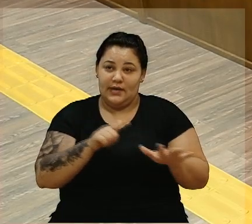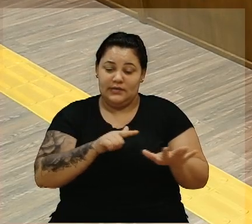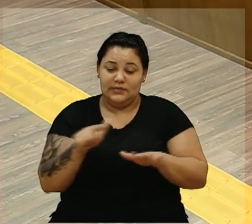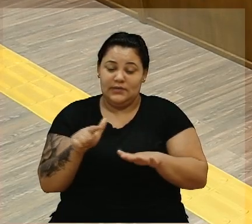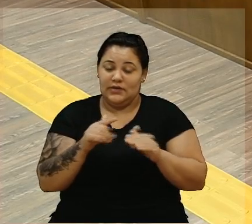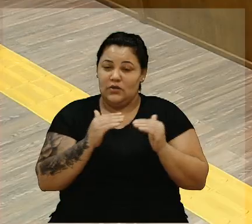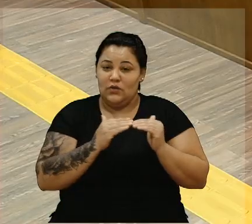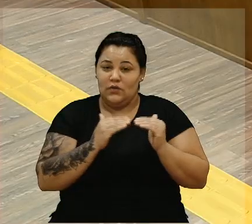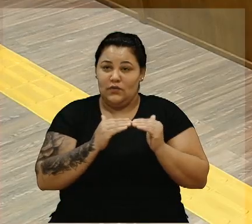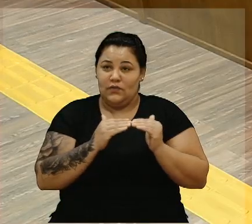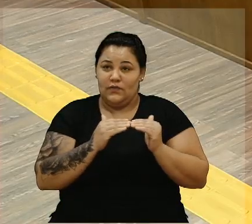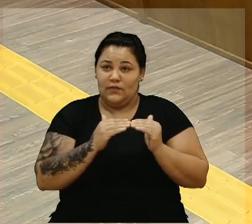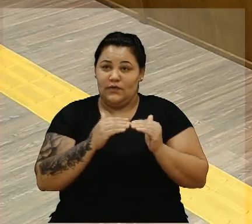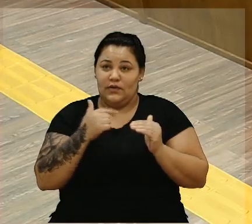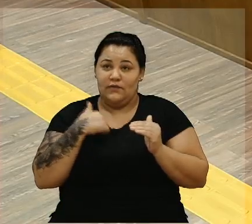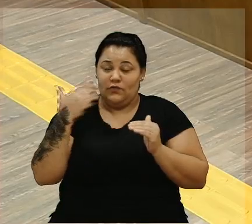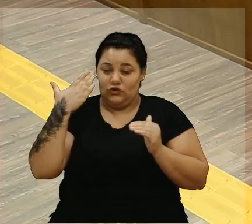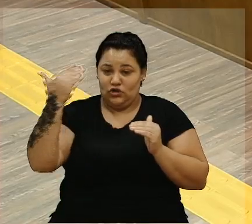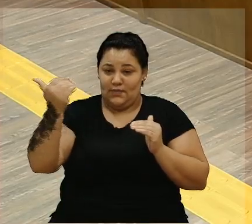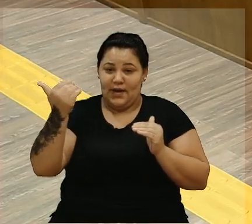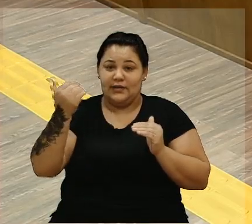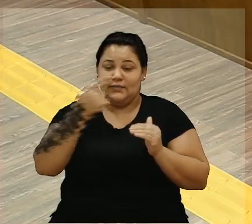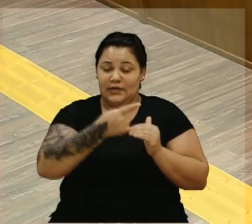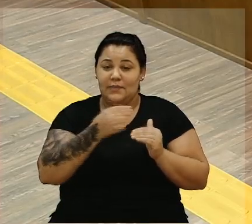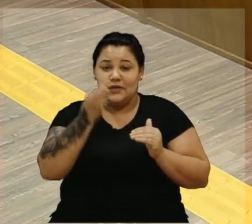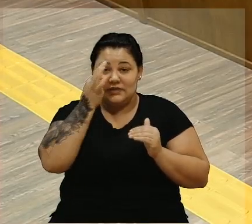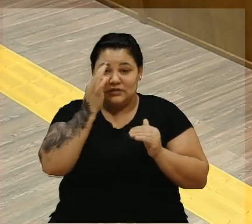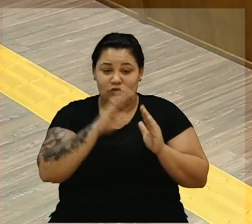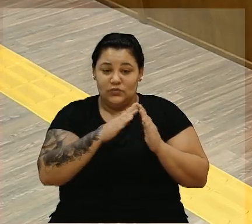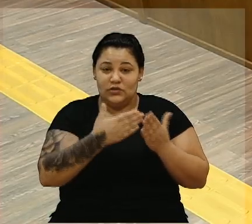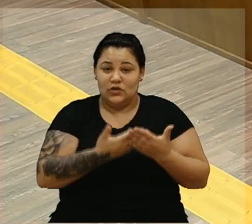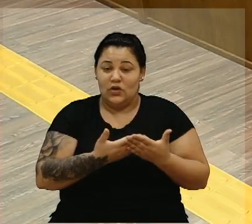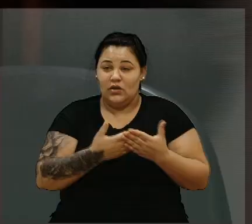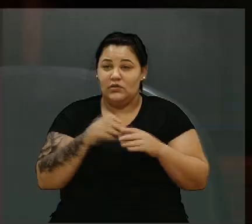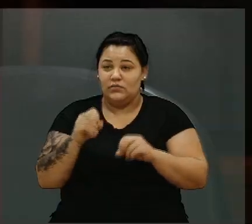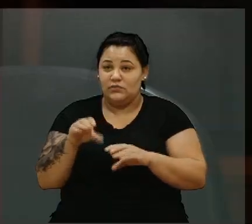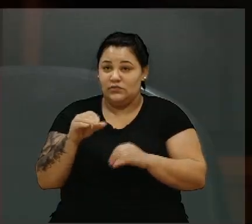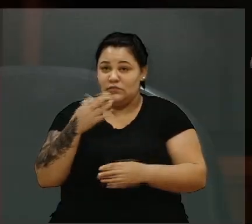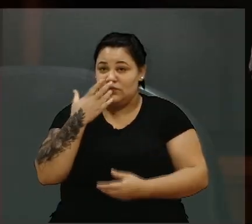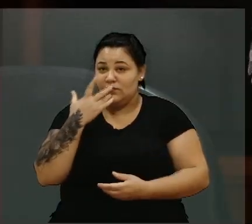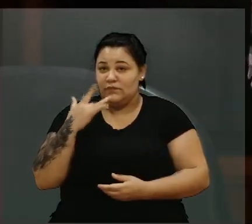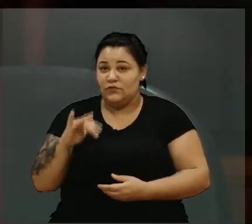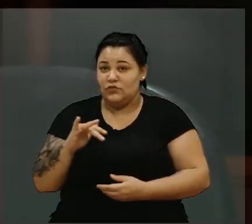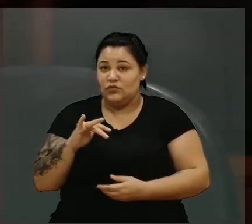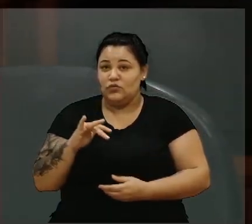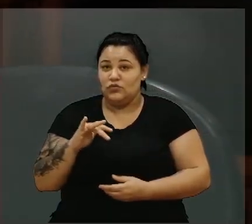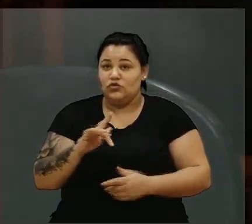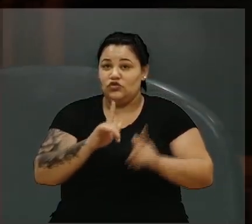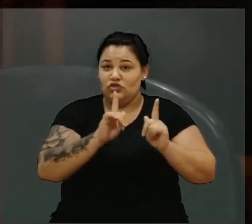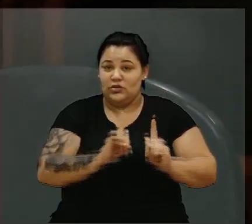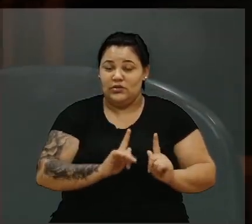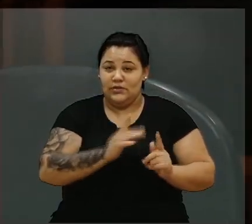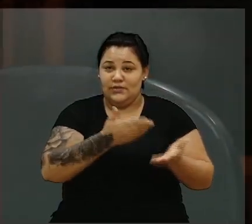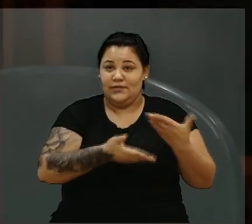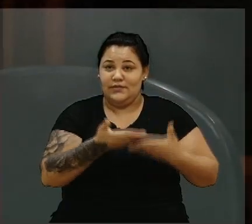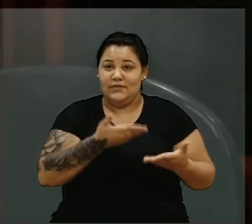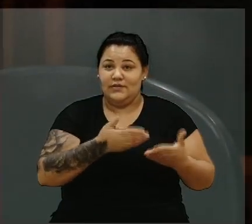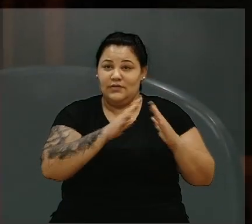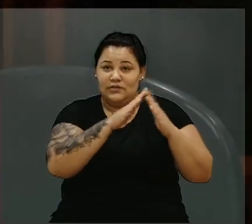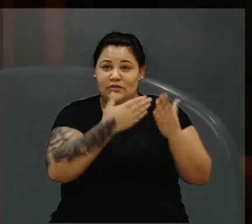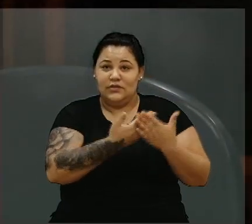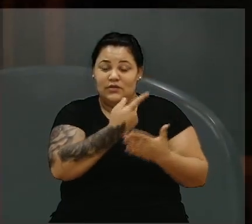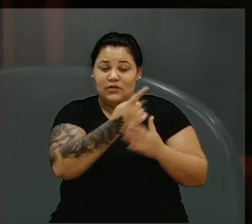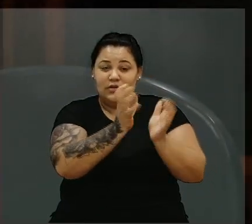coincidência, fui convidada, fui chamada para estar numa escola de educação infantil e gestão compartilhada, inclusive a escola da colega Rose, que se